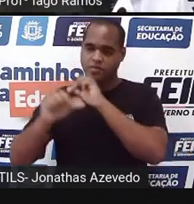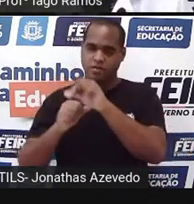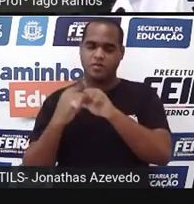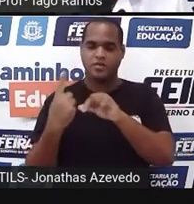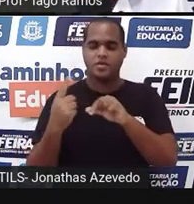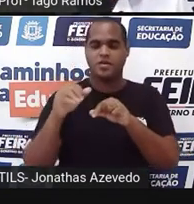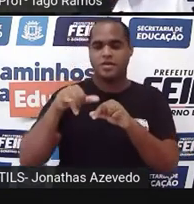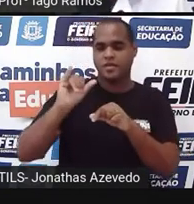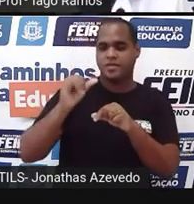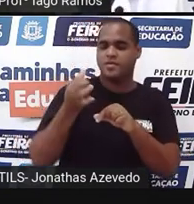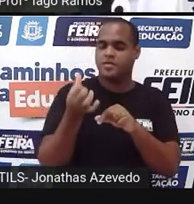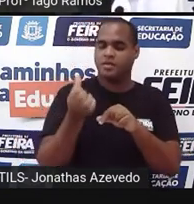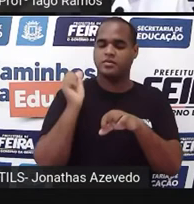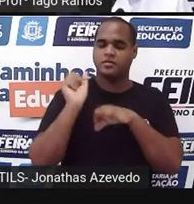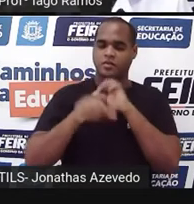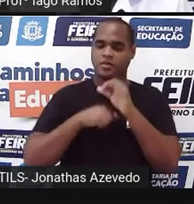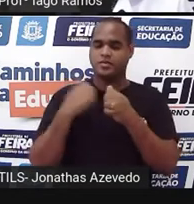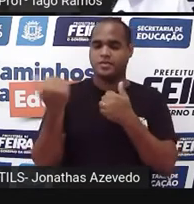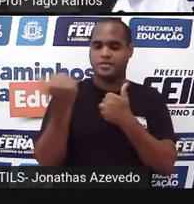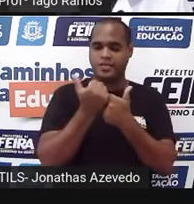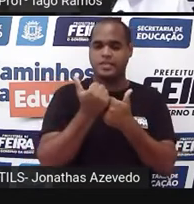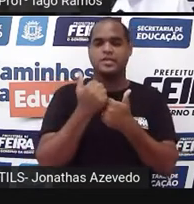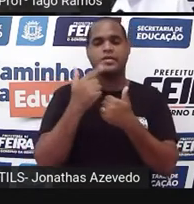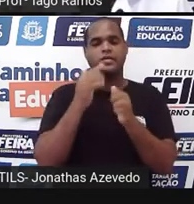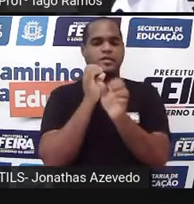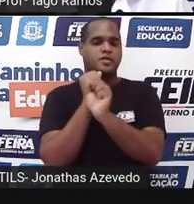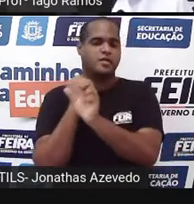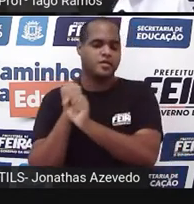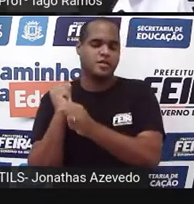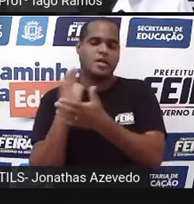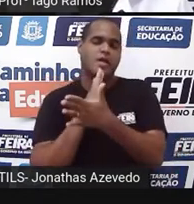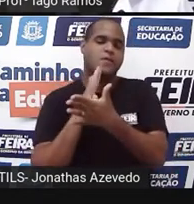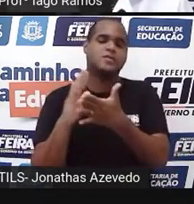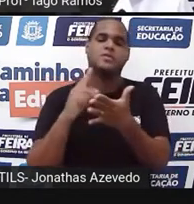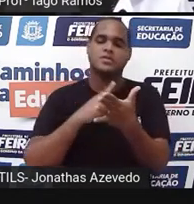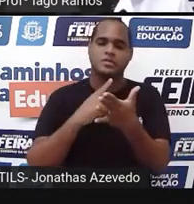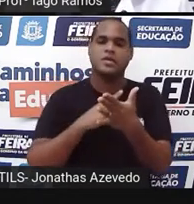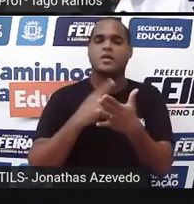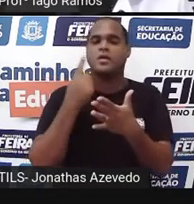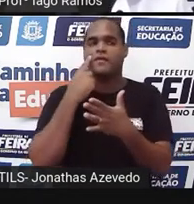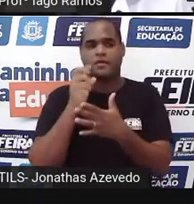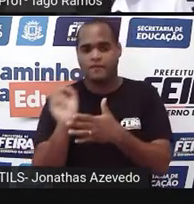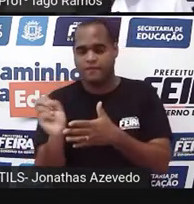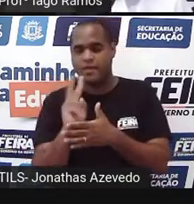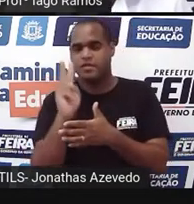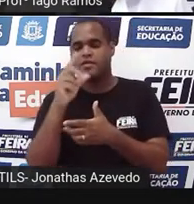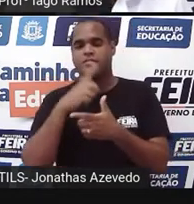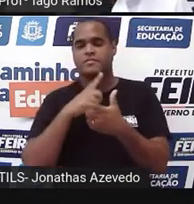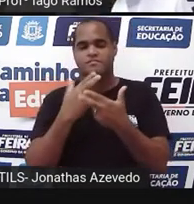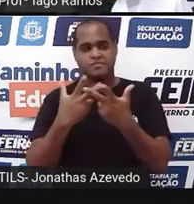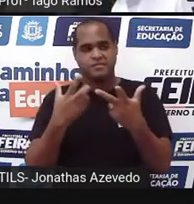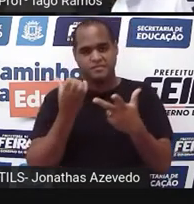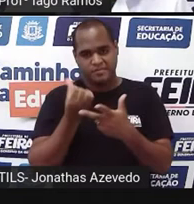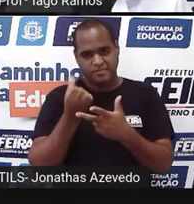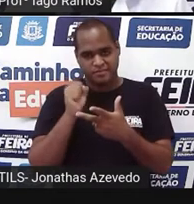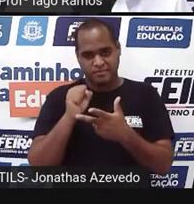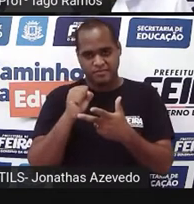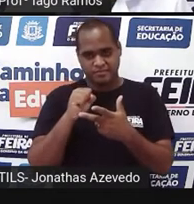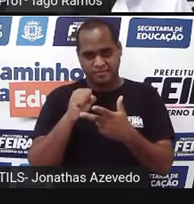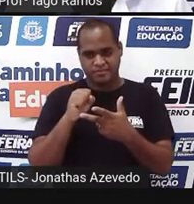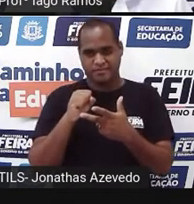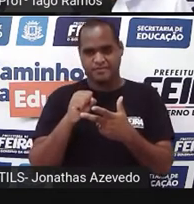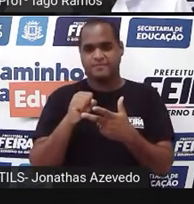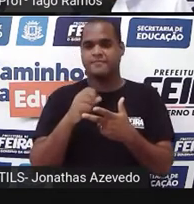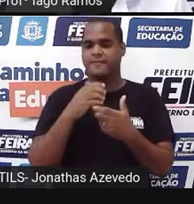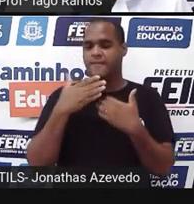Y por seis fazendo algumas continhas descobrindo o valor para ver se daria 68 tá então